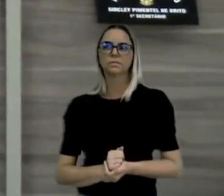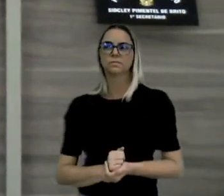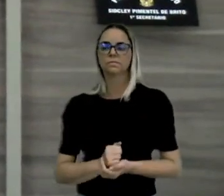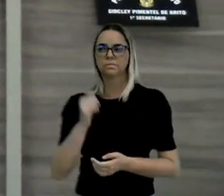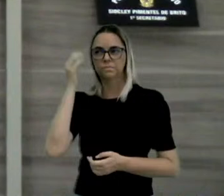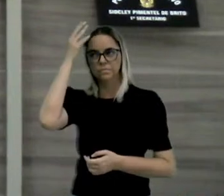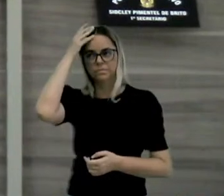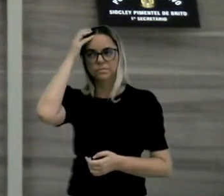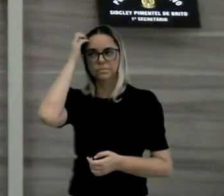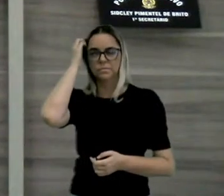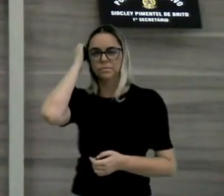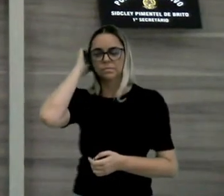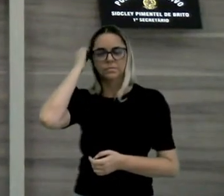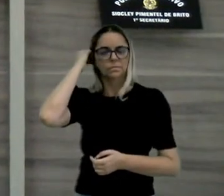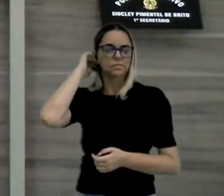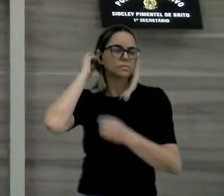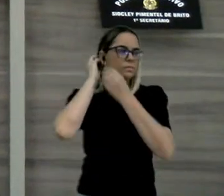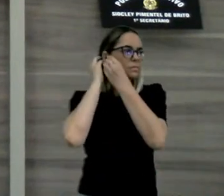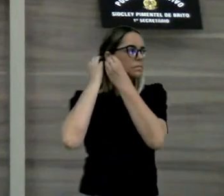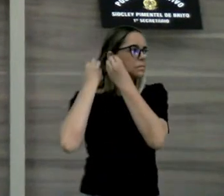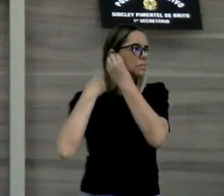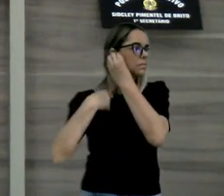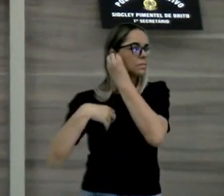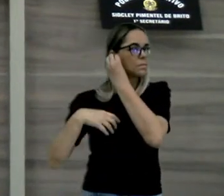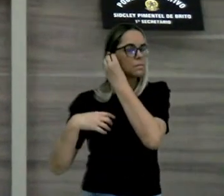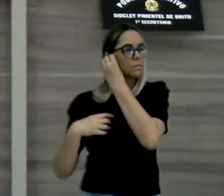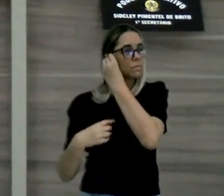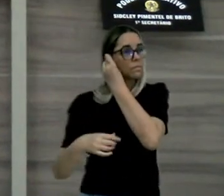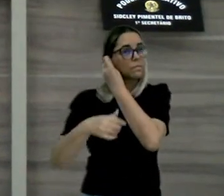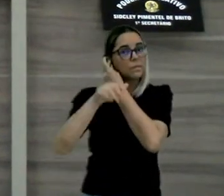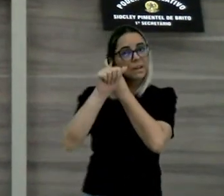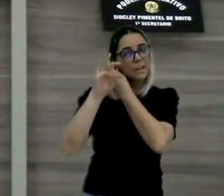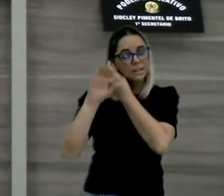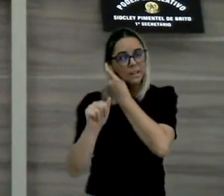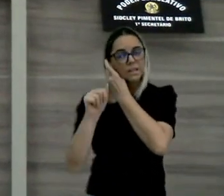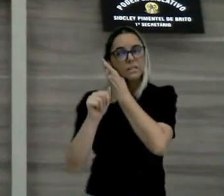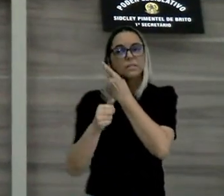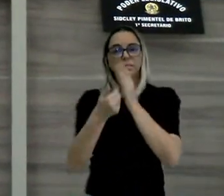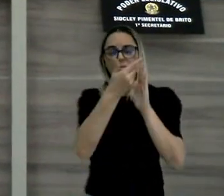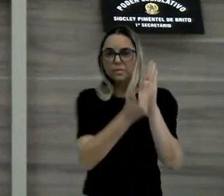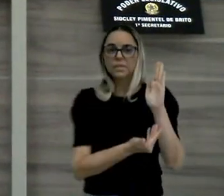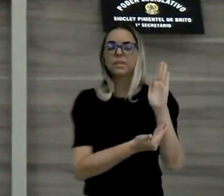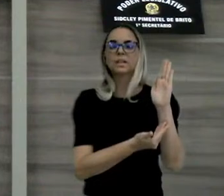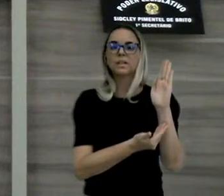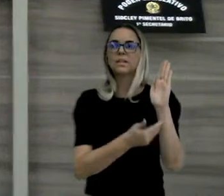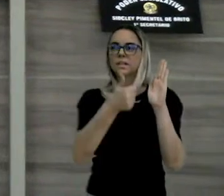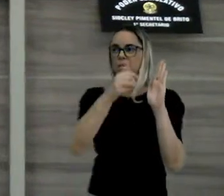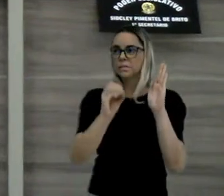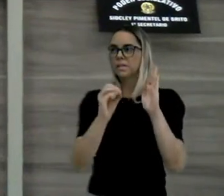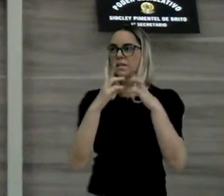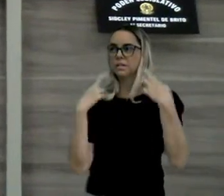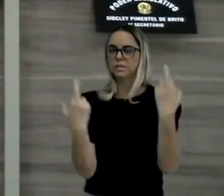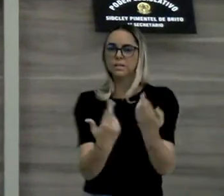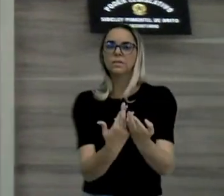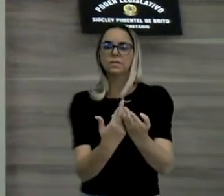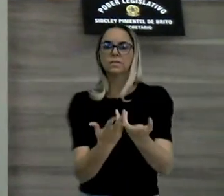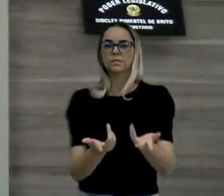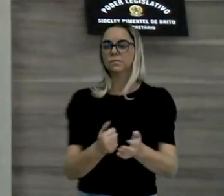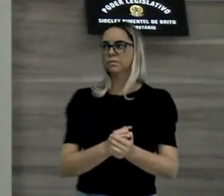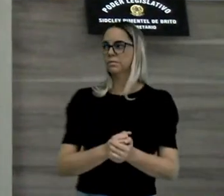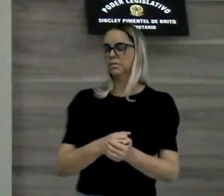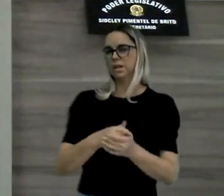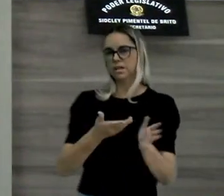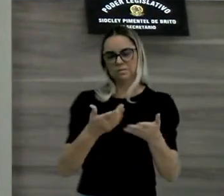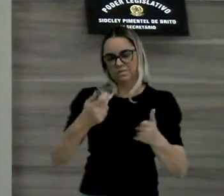anterior ata da 10ª sessão ordinária do primeiro período legislativo do ano de 2024 havid pedido